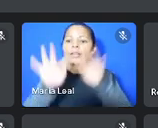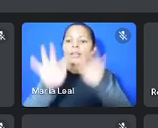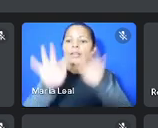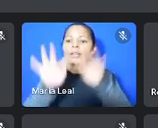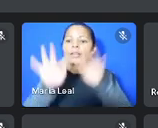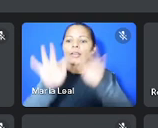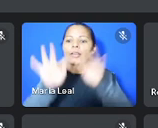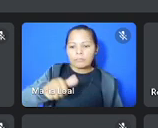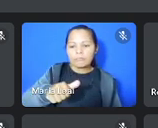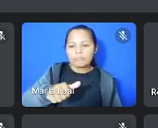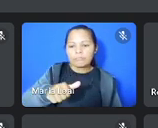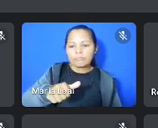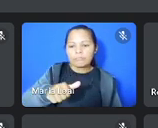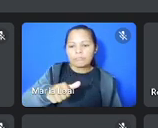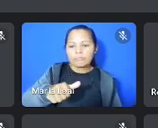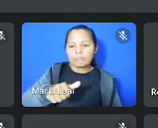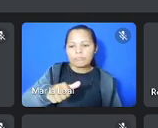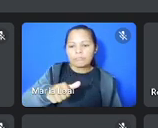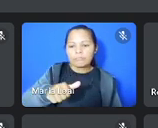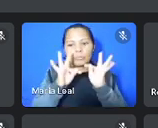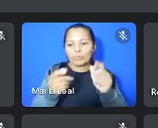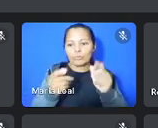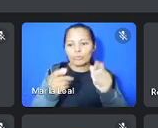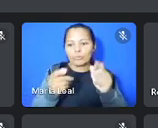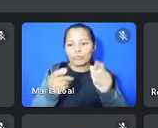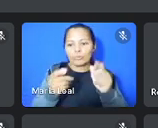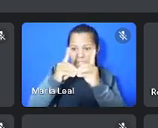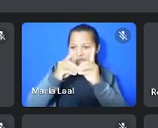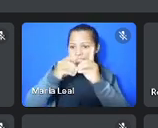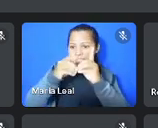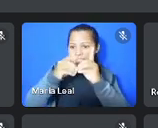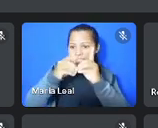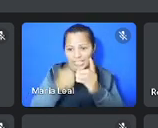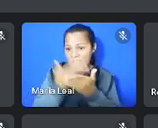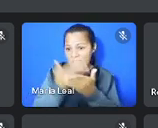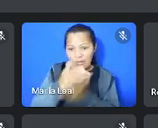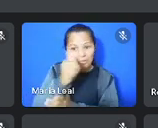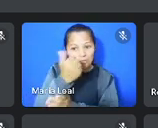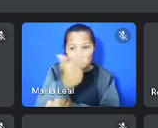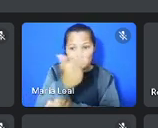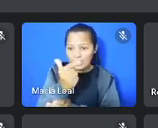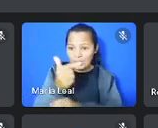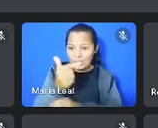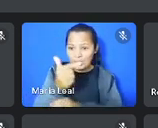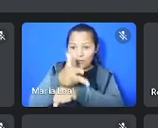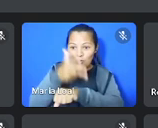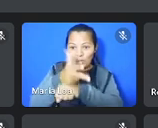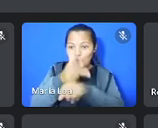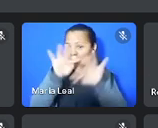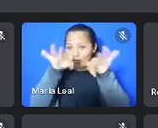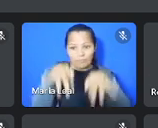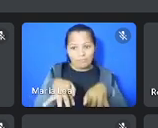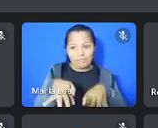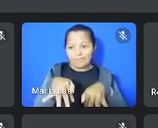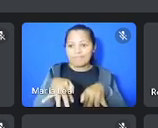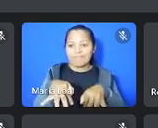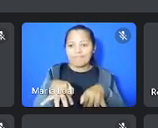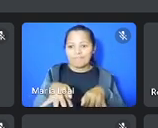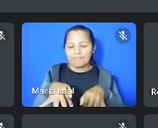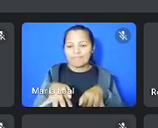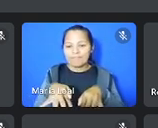então não teremos mais aula síncrona nem assíncrona, esse é o nosso último vídeo mesmo.